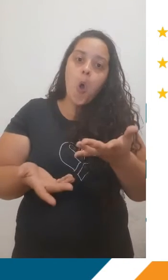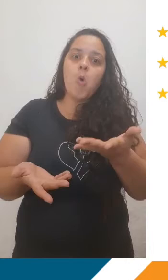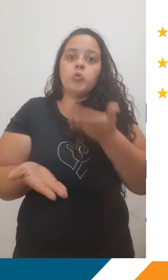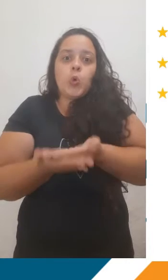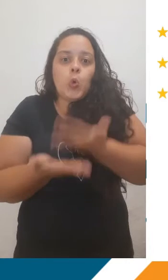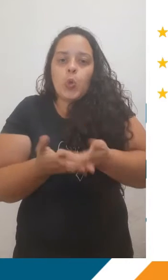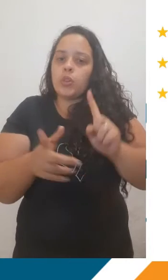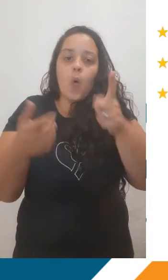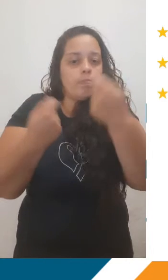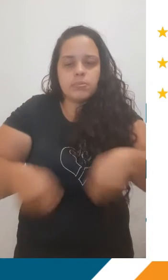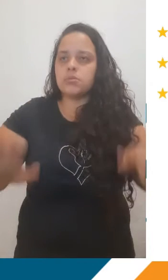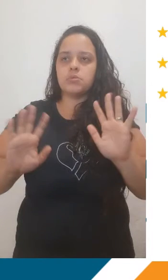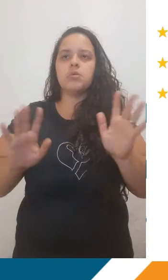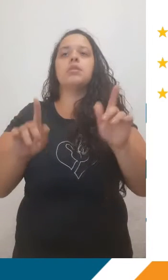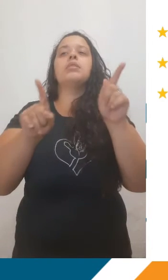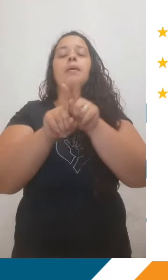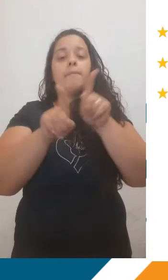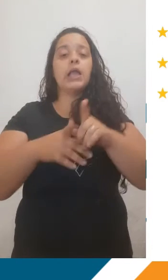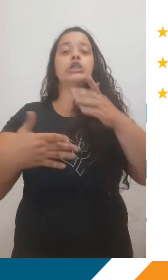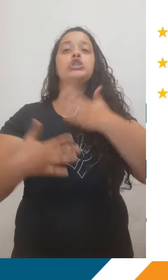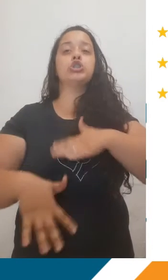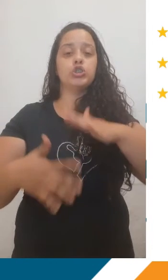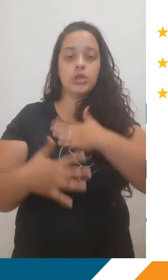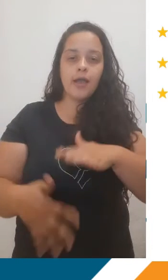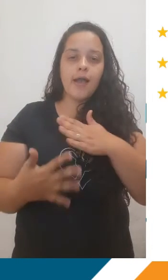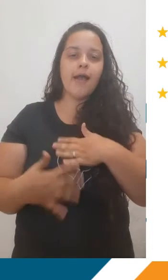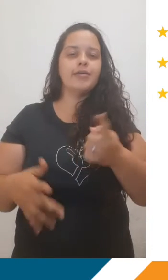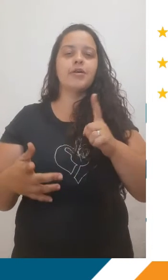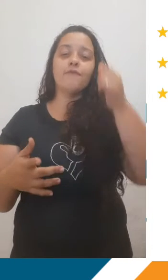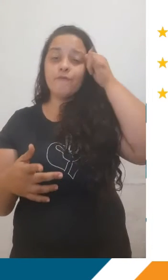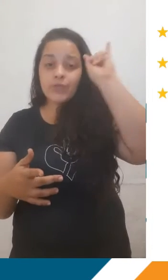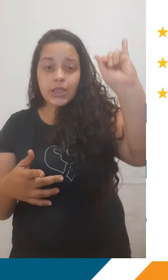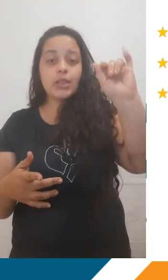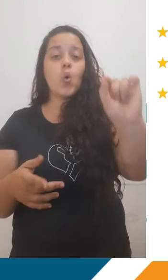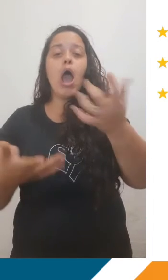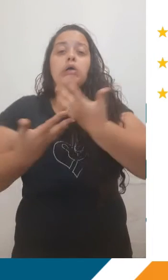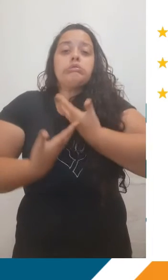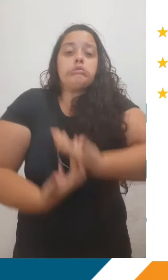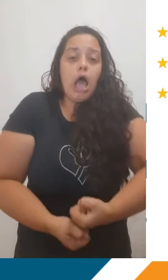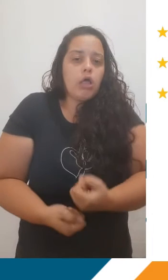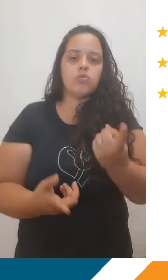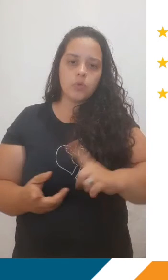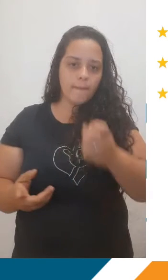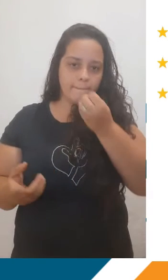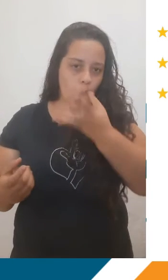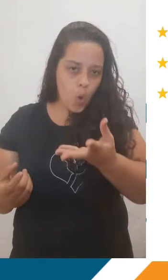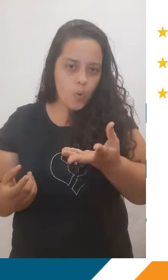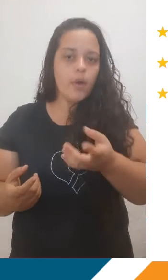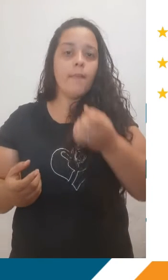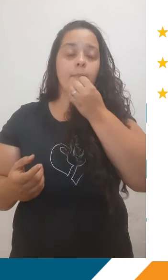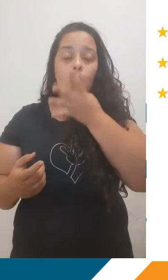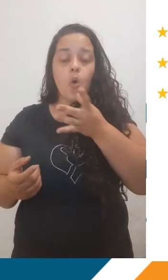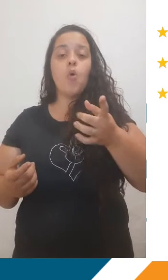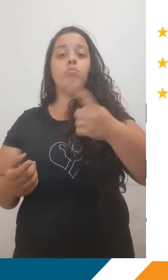praticar atividades físicas muito pesadas, muito intensas, ou se cansar muito na véspera. A gente não pode esquecer que você tem